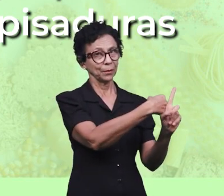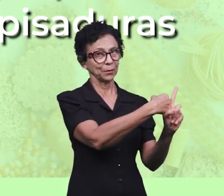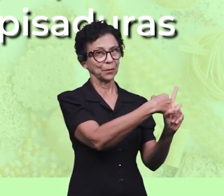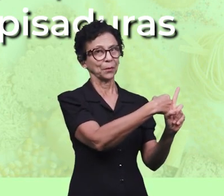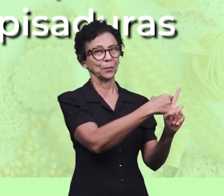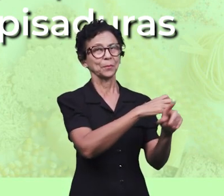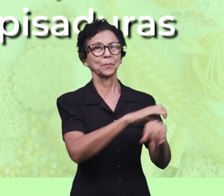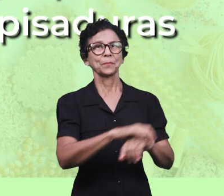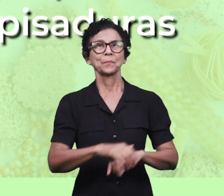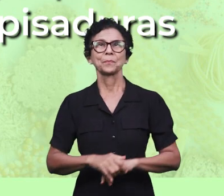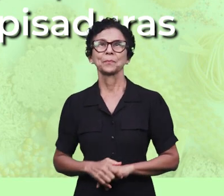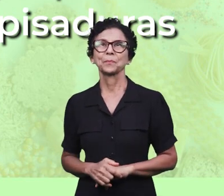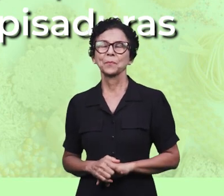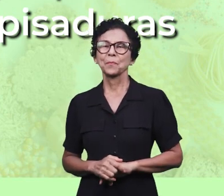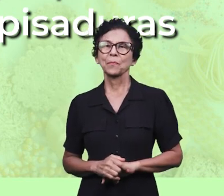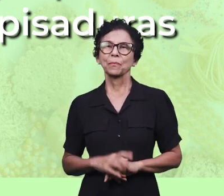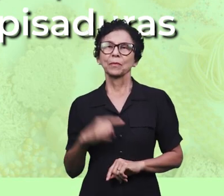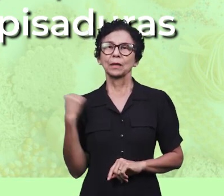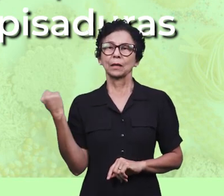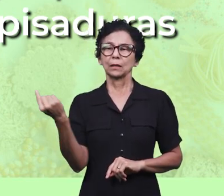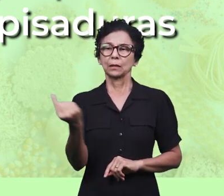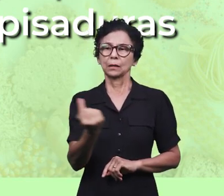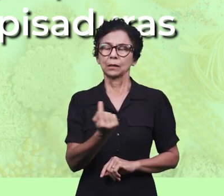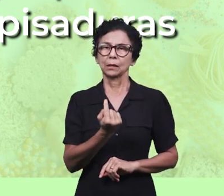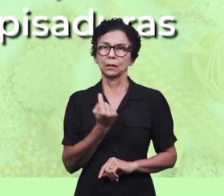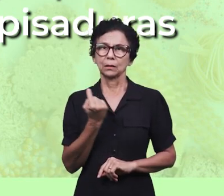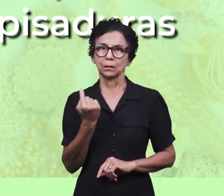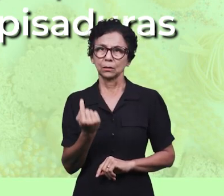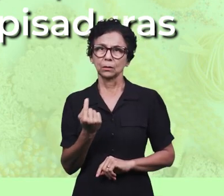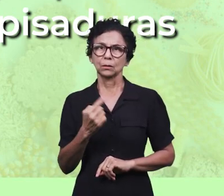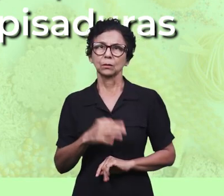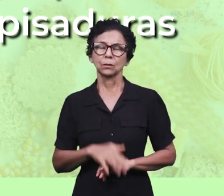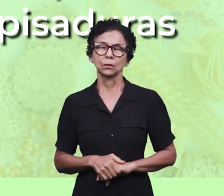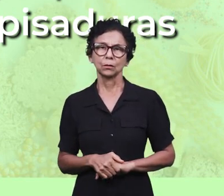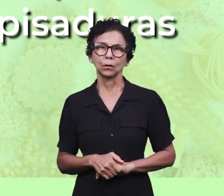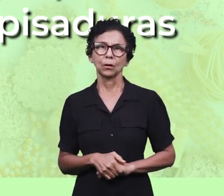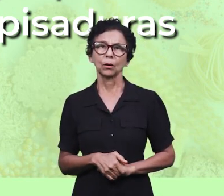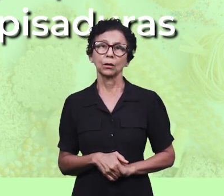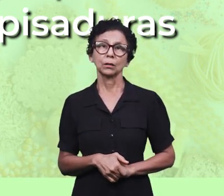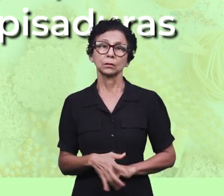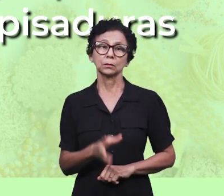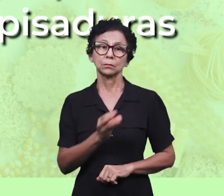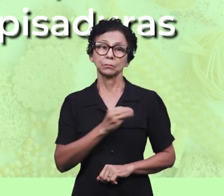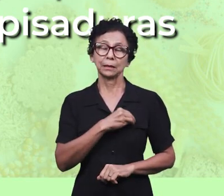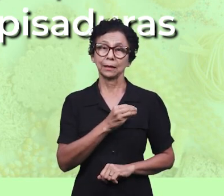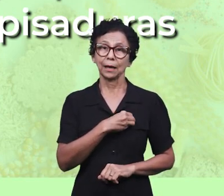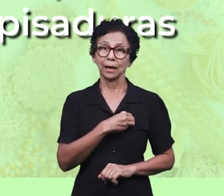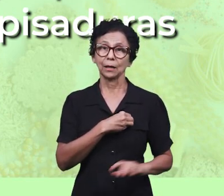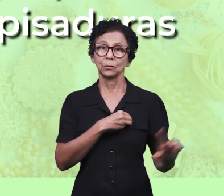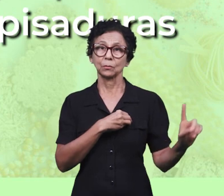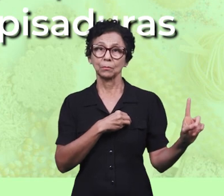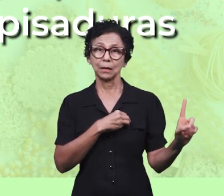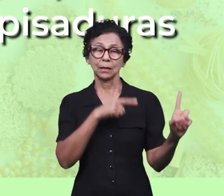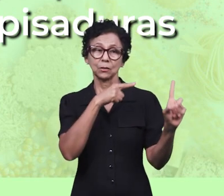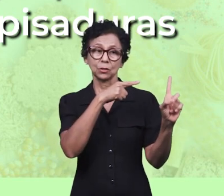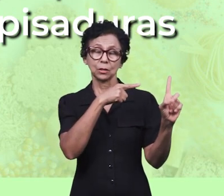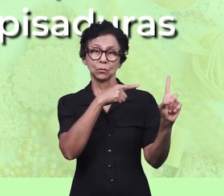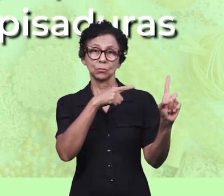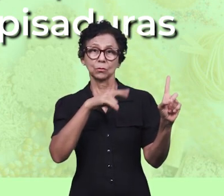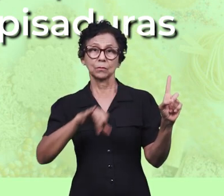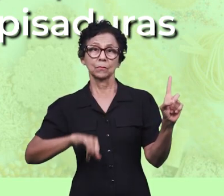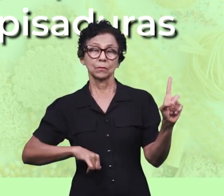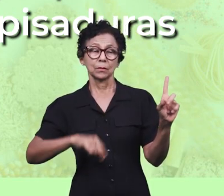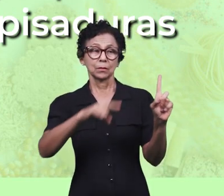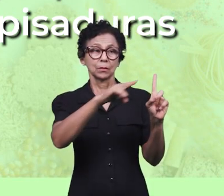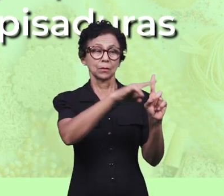o reputávamos por aflito, ferido de Deus e oprimido. Mas Ele foi ferido por causa das nossas